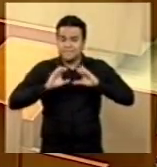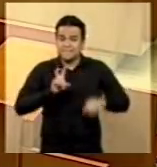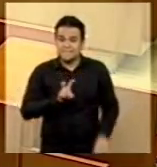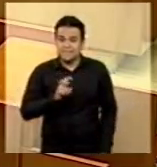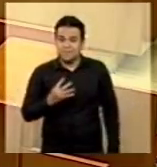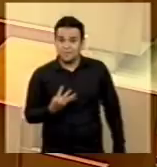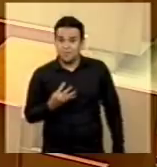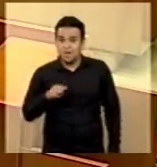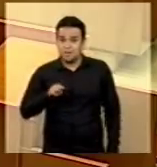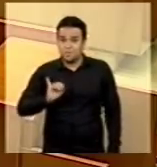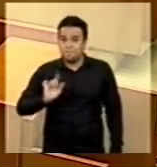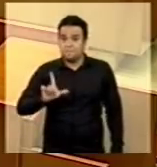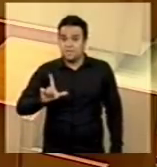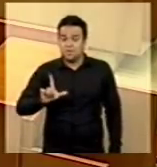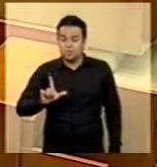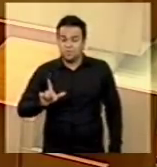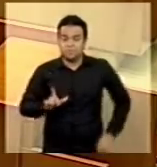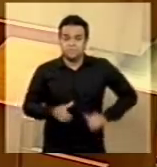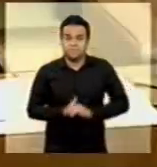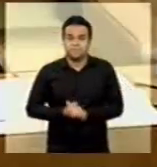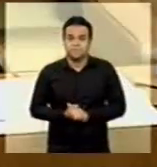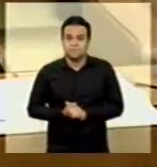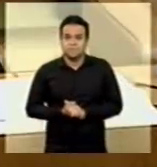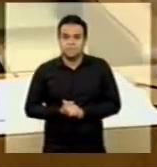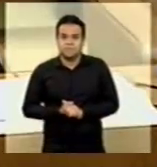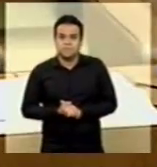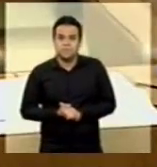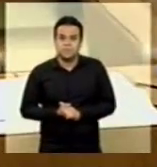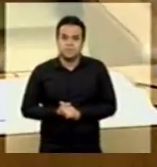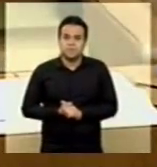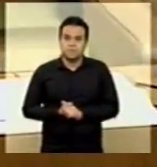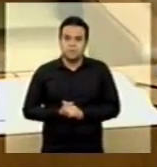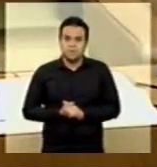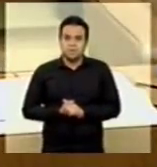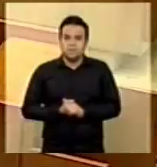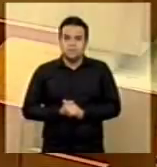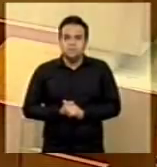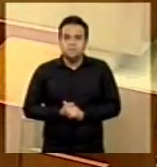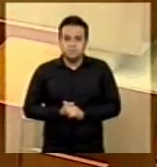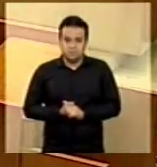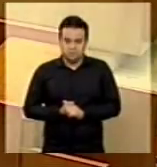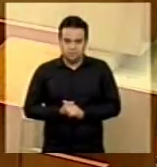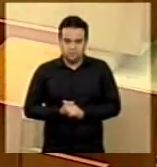mil beneficiários do Instituto Prerrogativo de Foro. Ministro Toffoli,